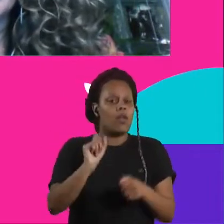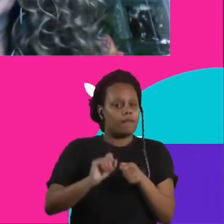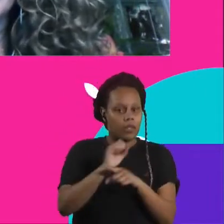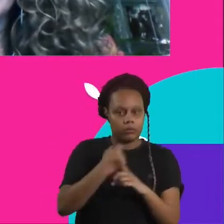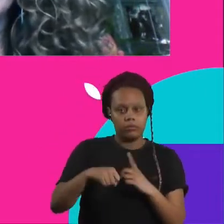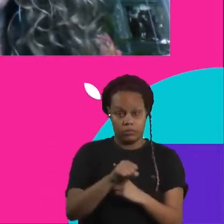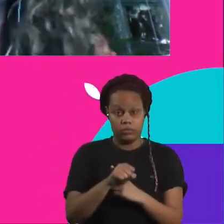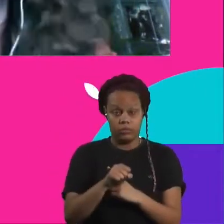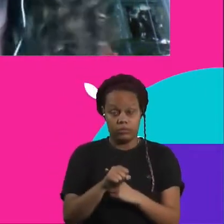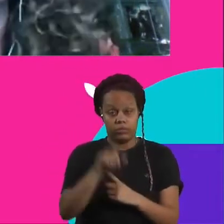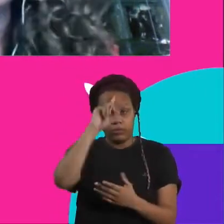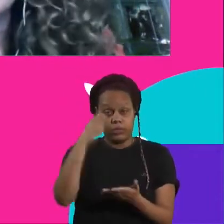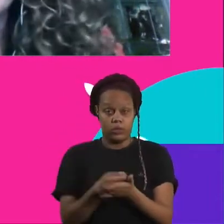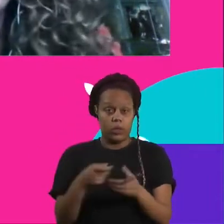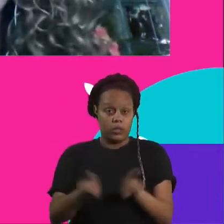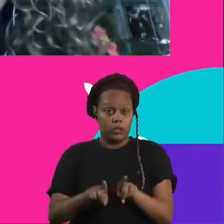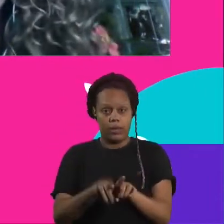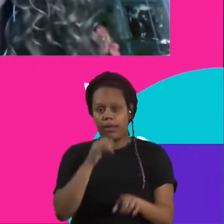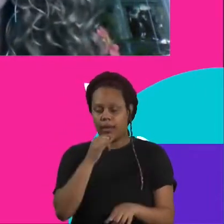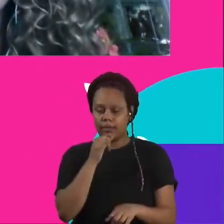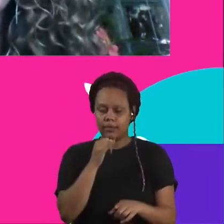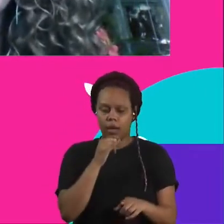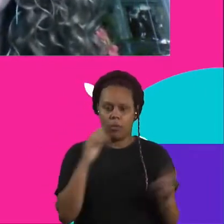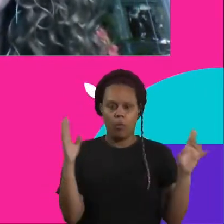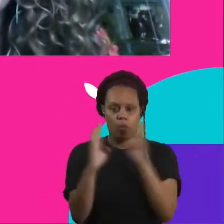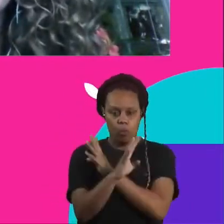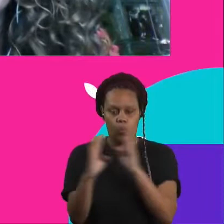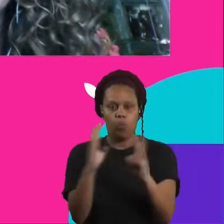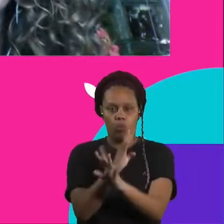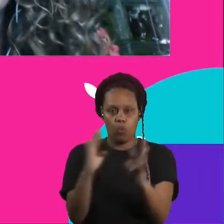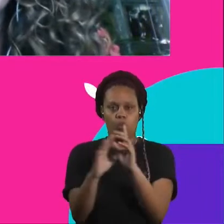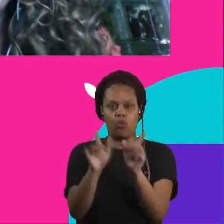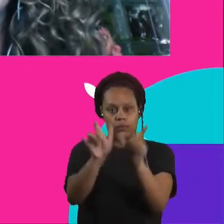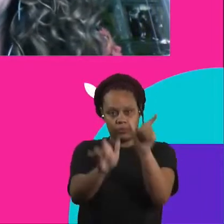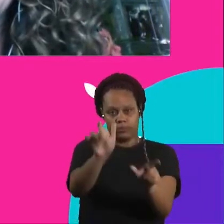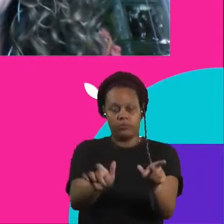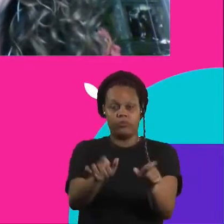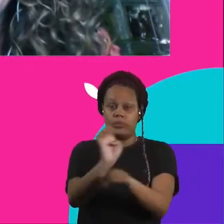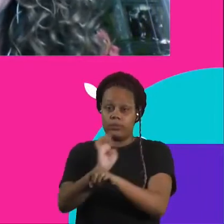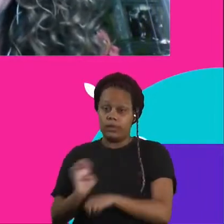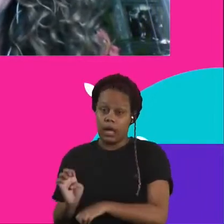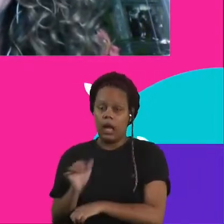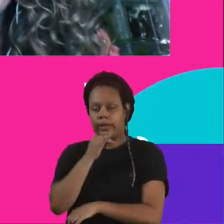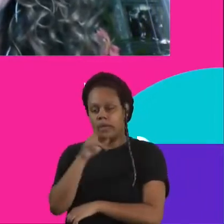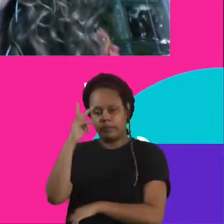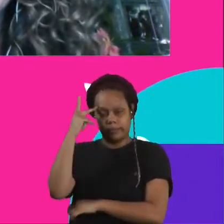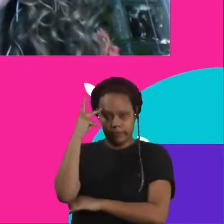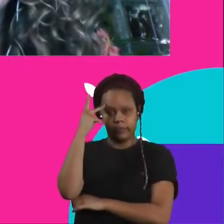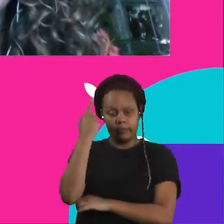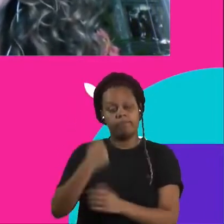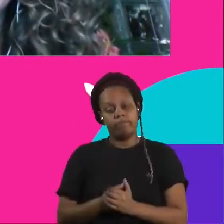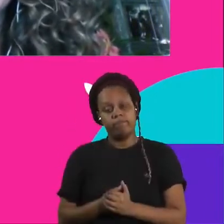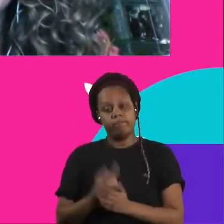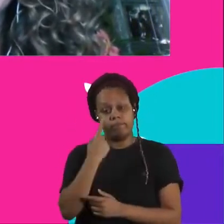Decisões desde contenção de circulação de pessoas, decisões em alguns estados, por exemplo, São Paulo, né, a gente vê inclusive